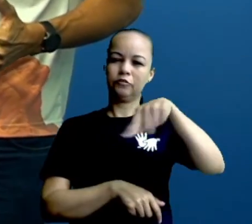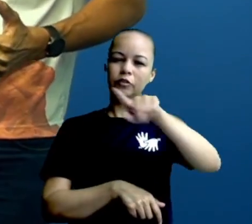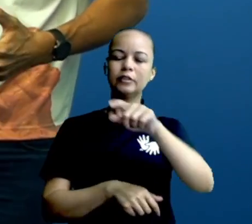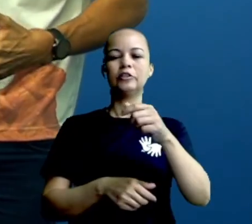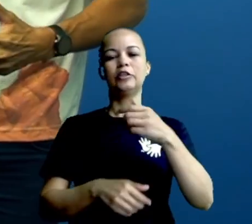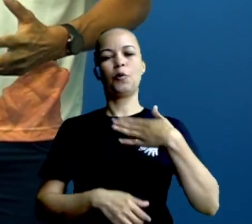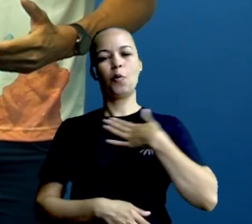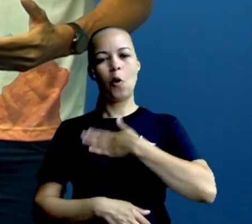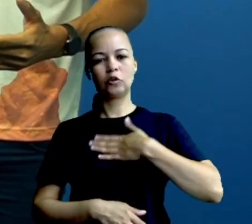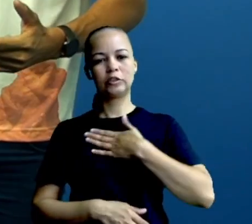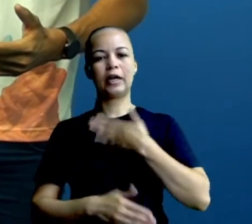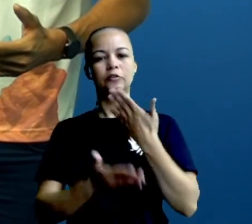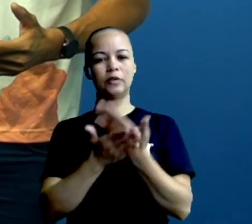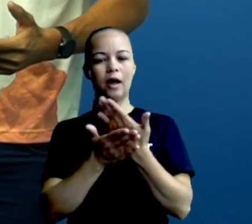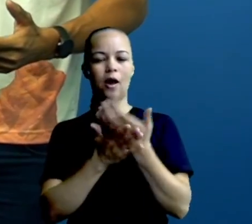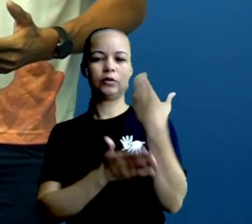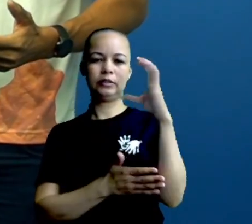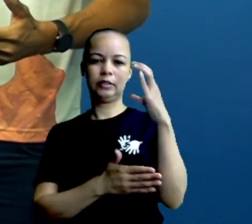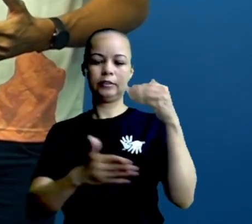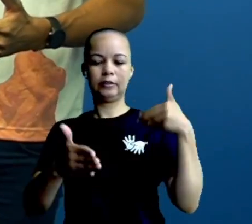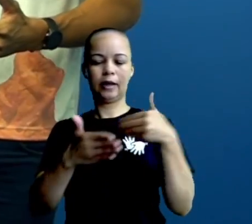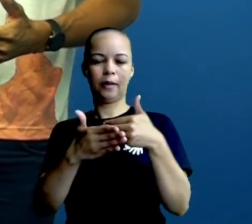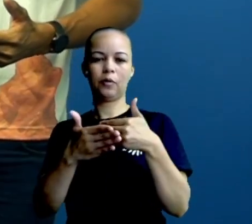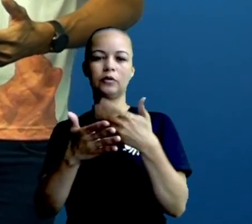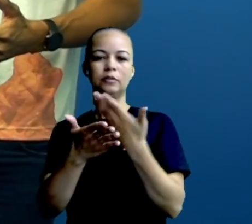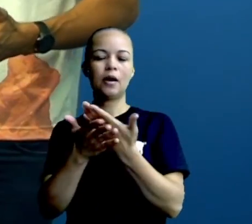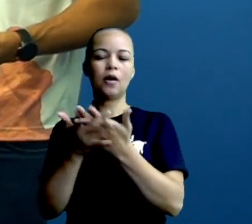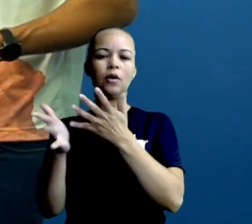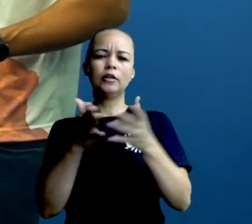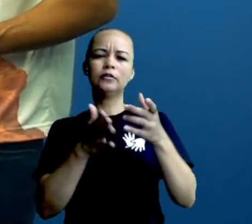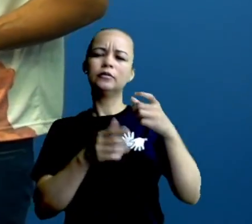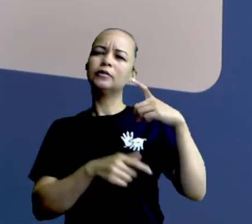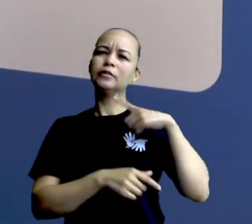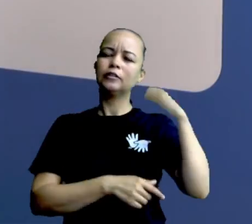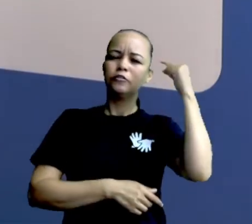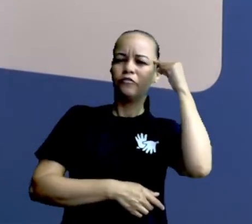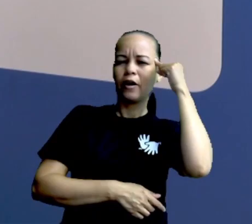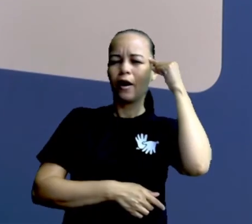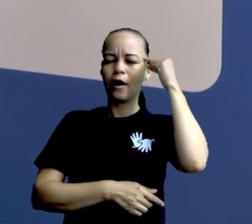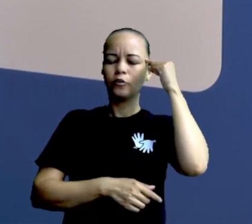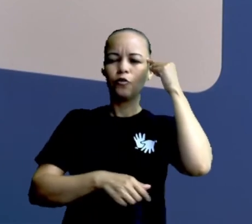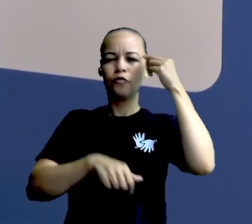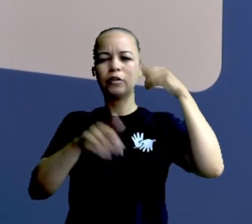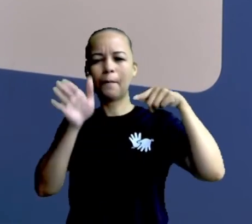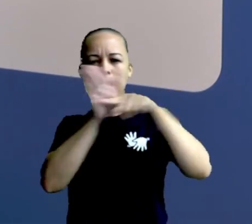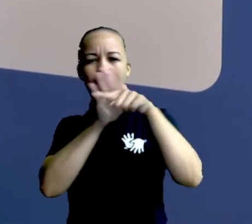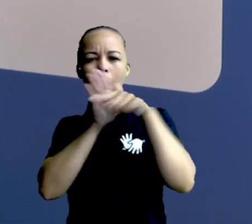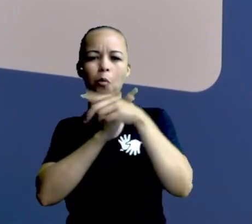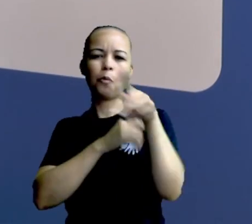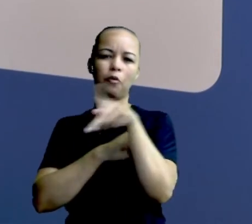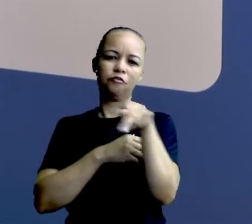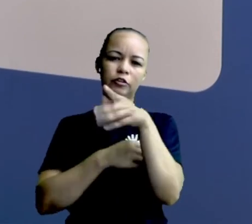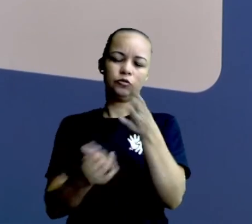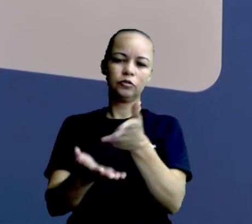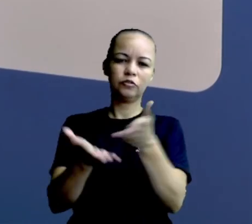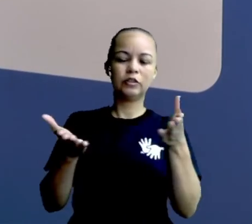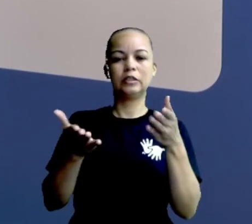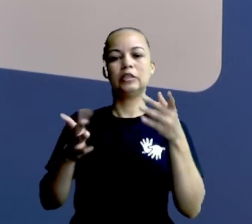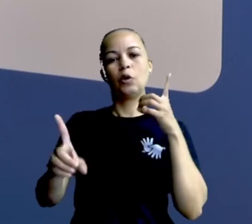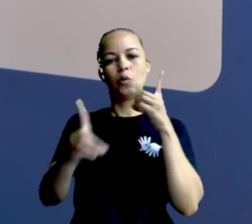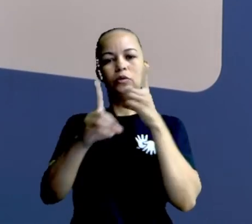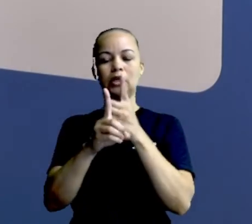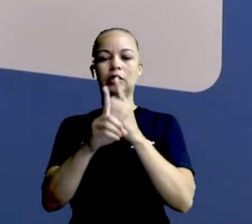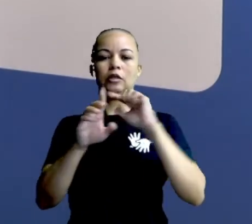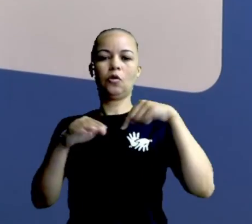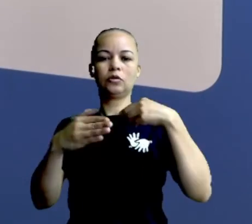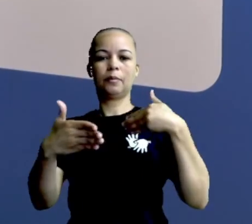de ciências. Até a próxima aula, levem dúvidas ao seu professor, tá certo? E nós nos encontramos na nossa